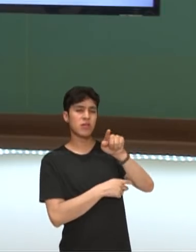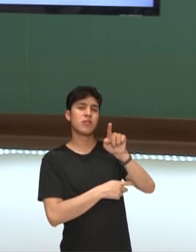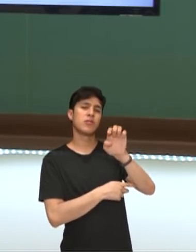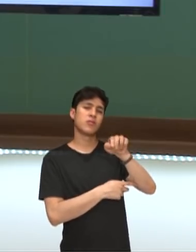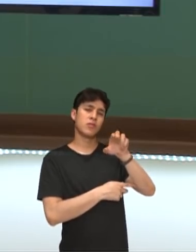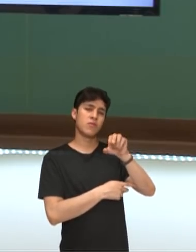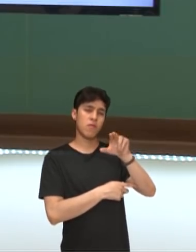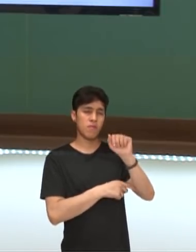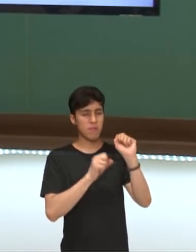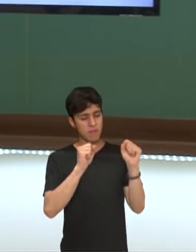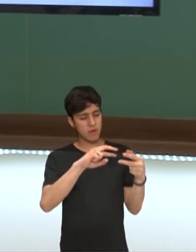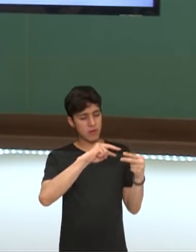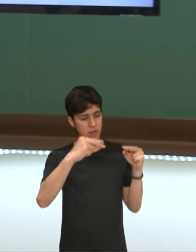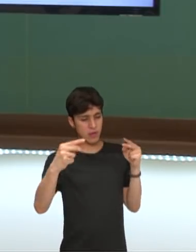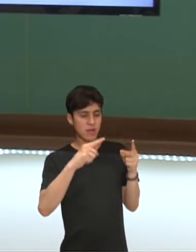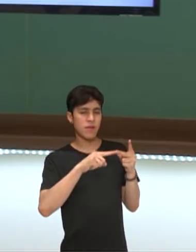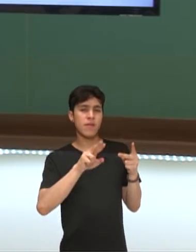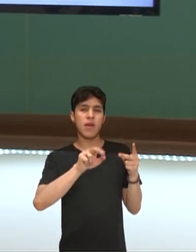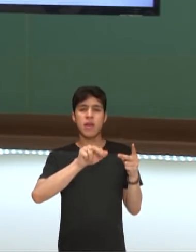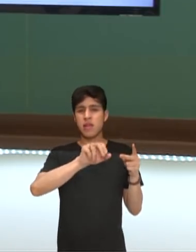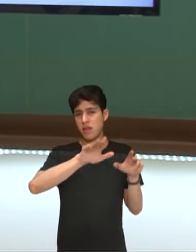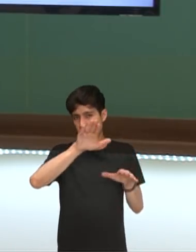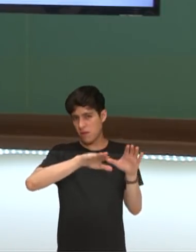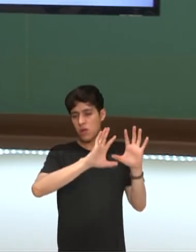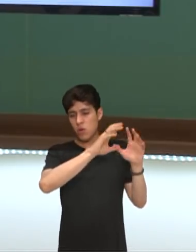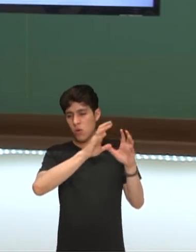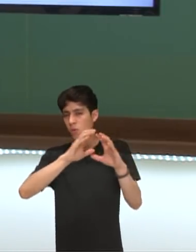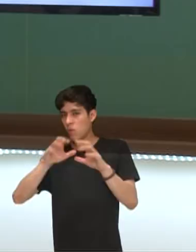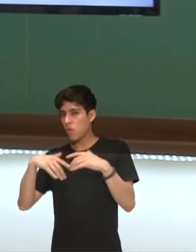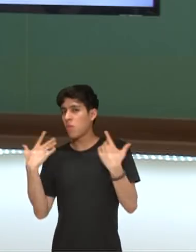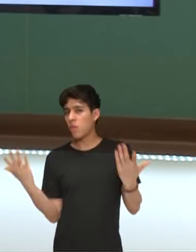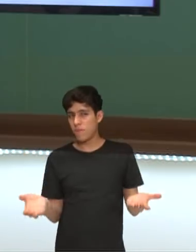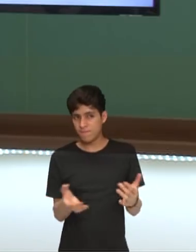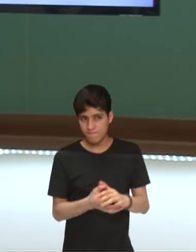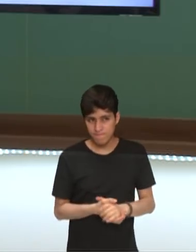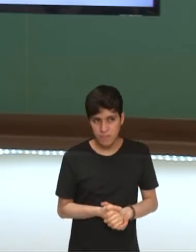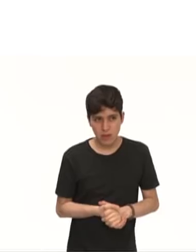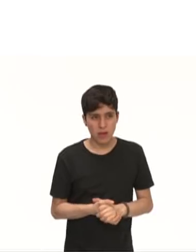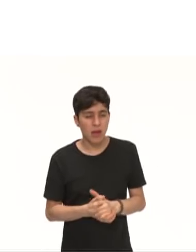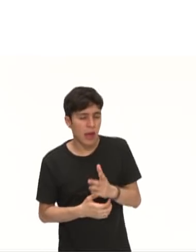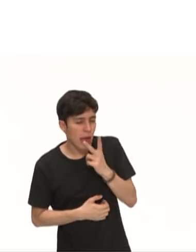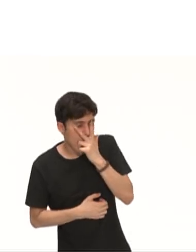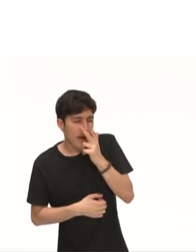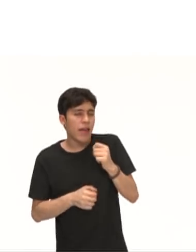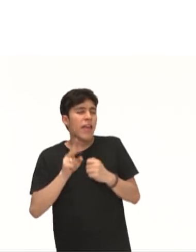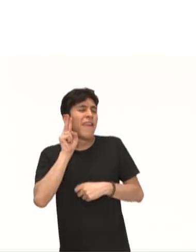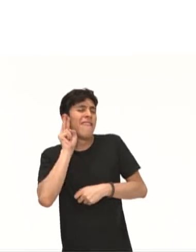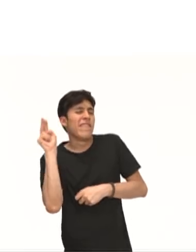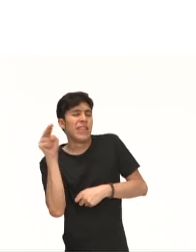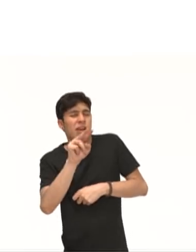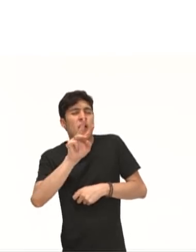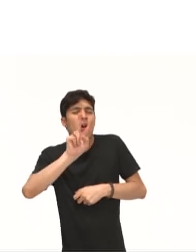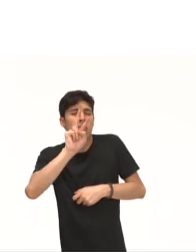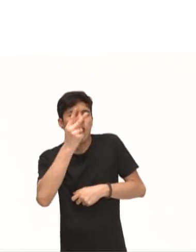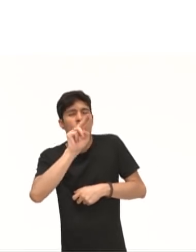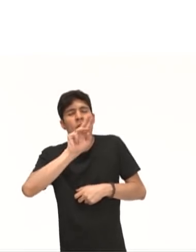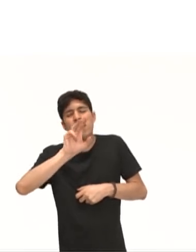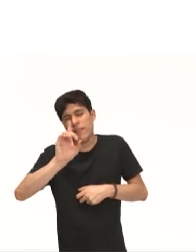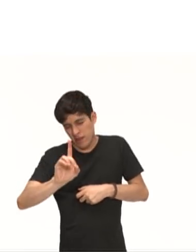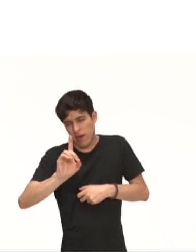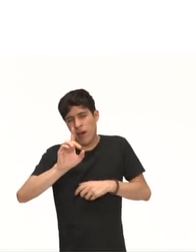ser DNA ou RNA, vai depender do grupo, tá? E aqui eu estou tendo uma visão 2D desse vírus aqui. Ele tridimensionalmente parece